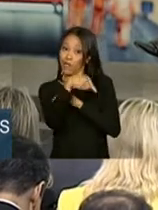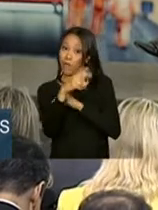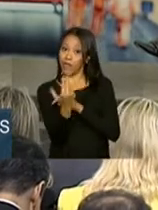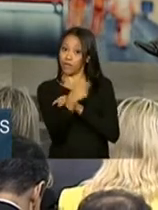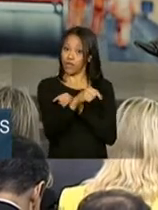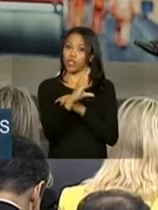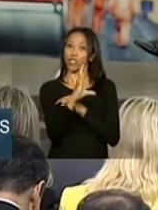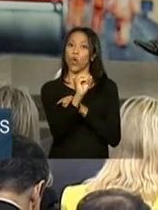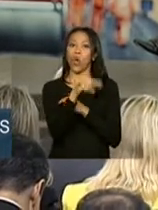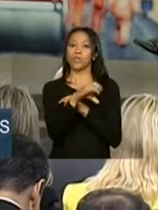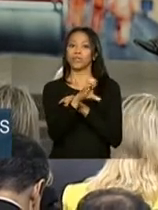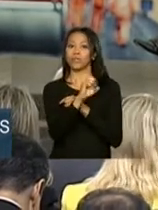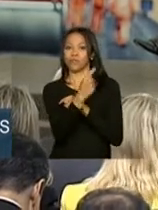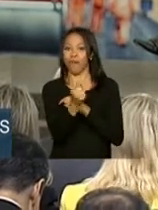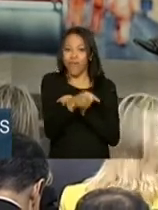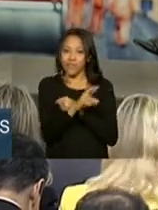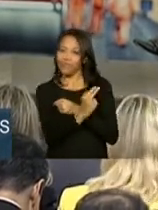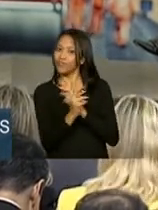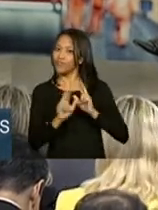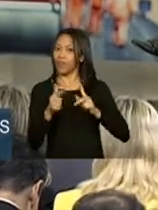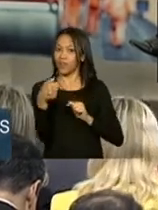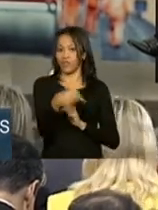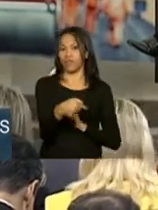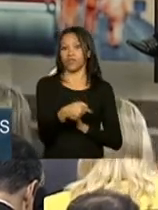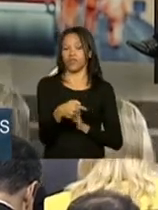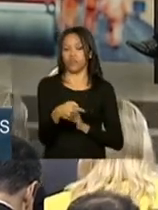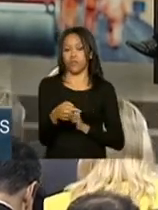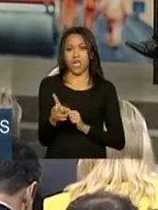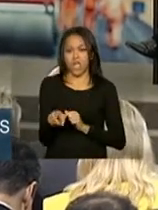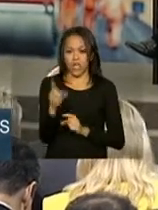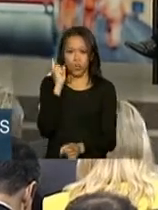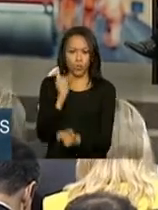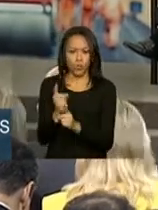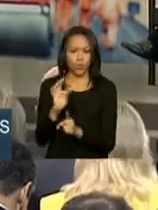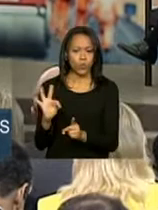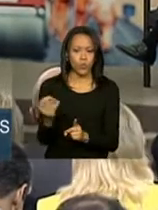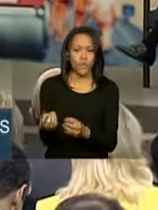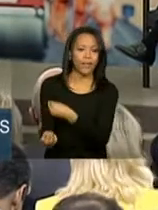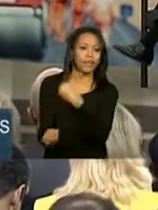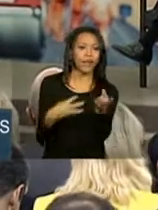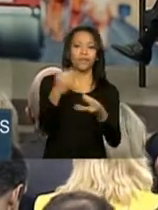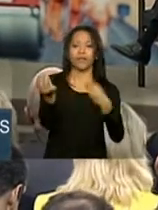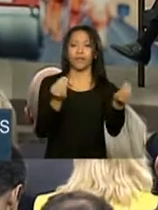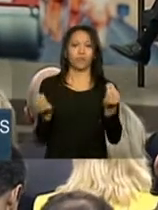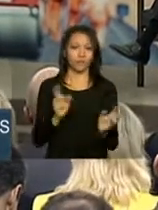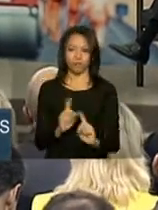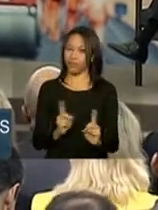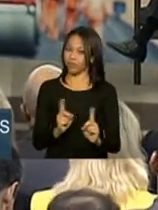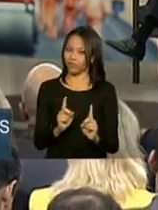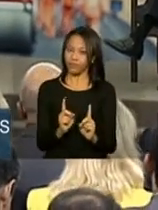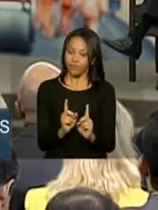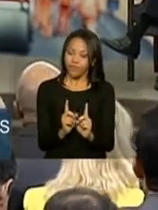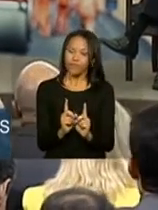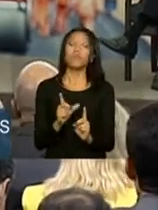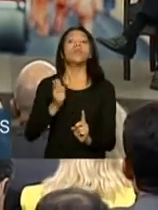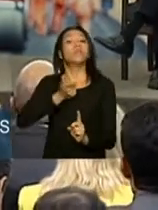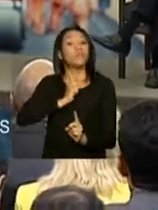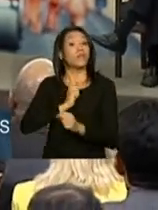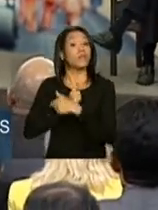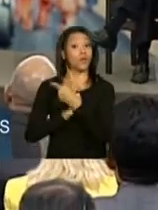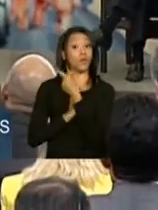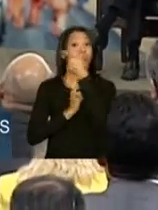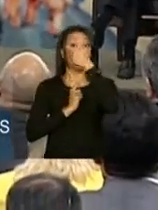para ninguém tudo que for descoberto. Aliás, tem uma